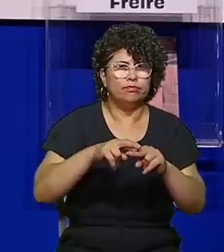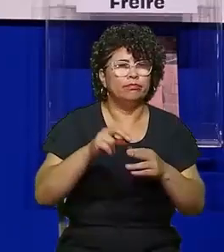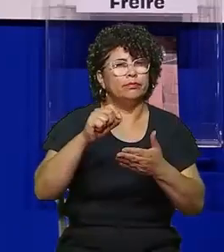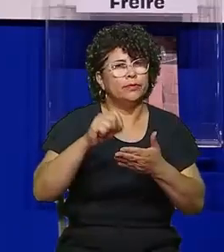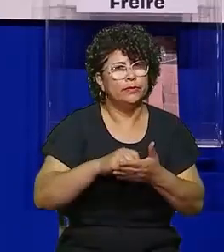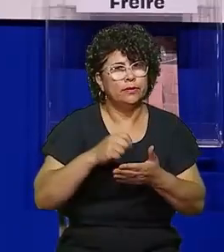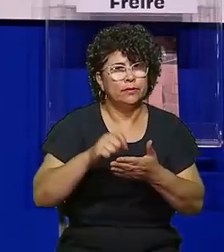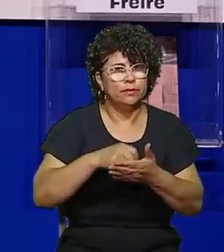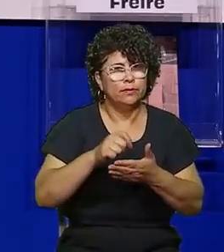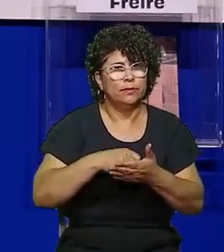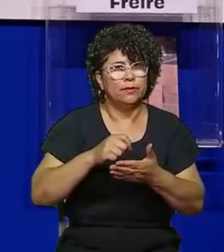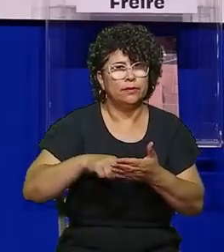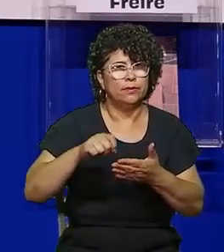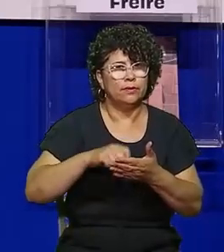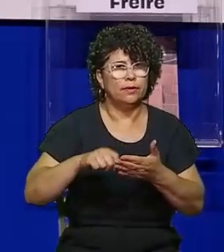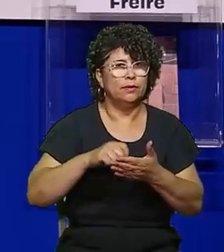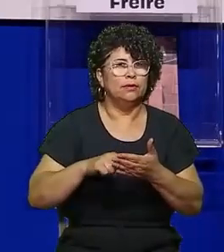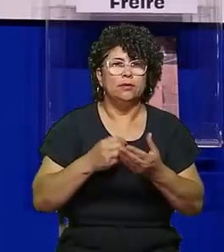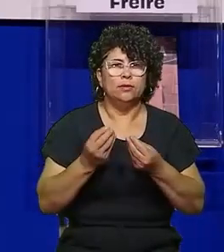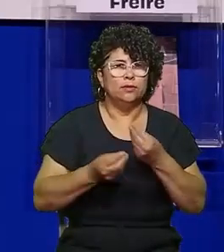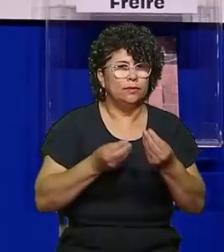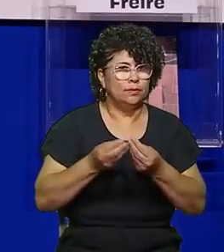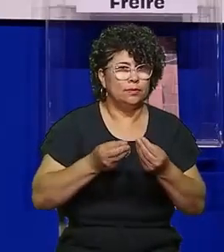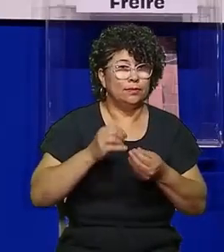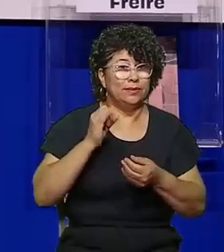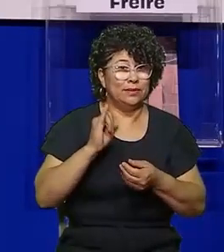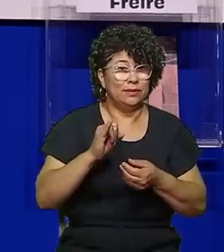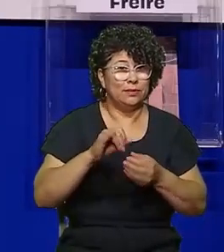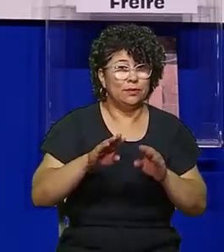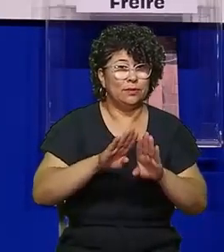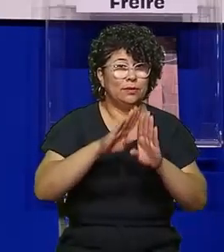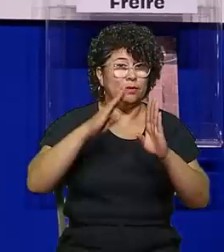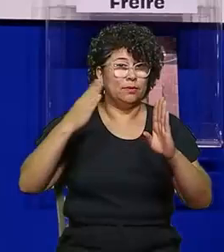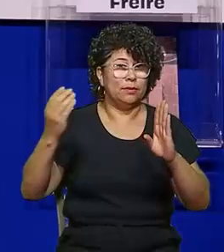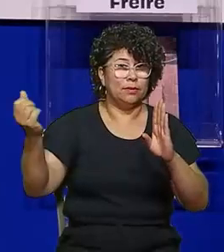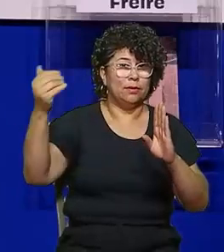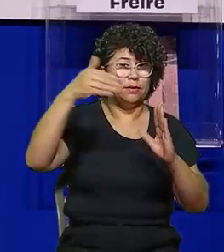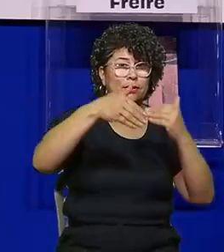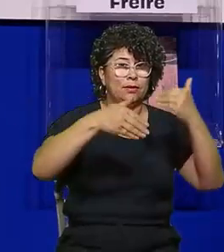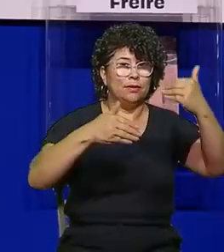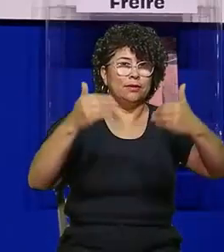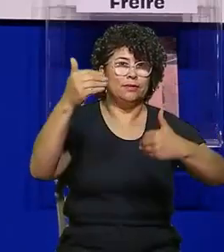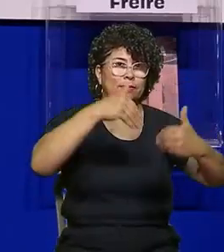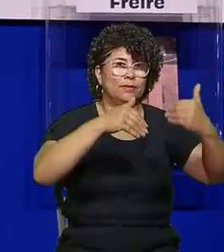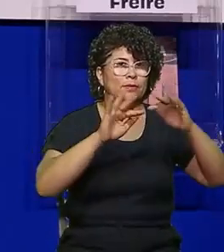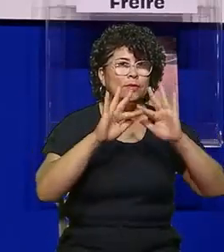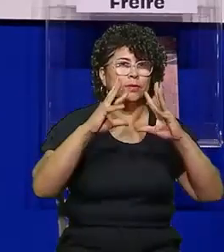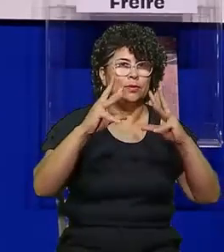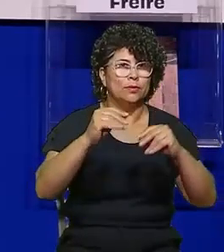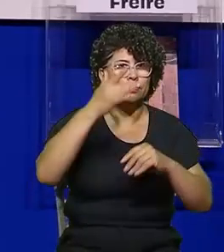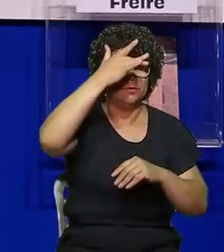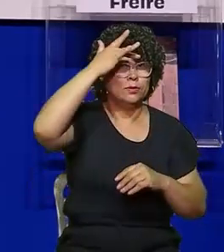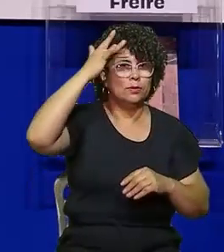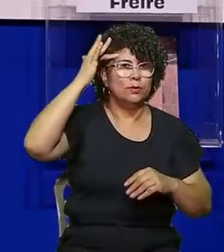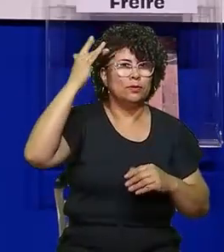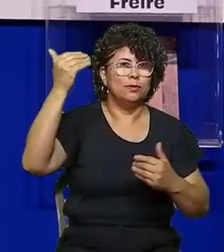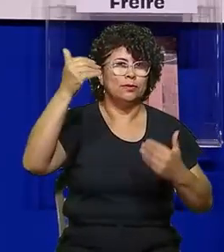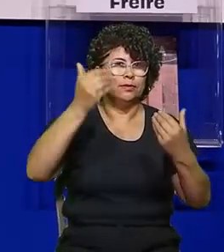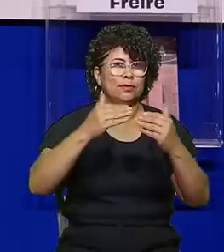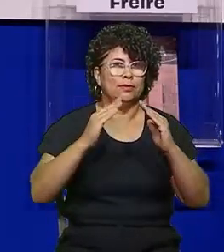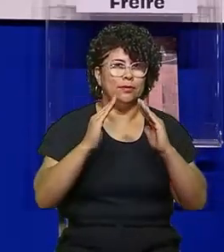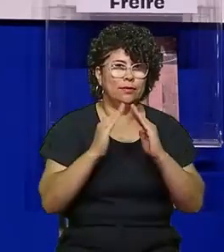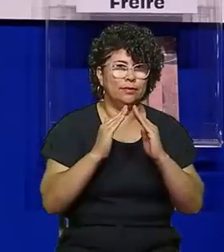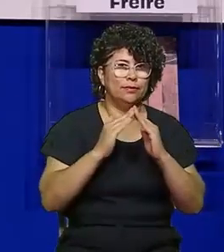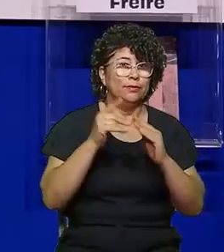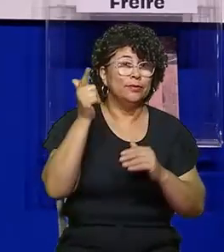que escreveu, se ele fosse realmente estar disponível para todos? Então foi assim que eu conquistei